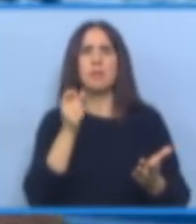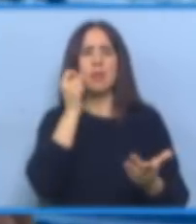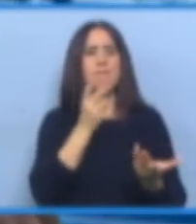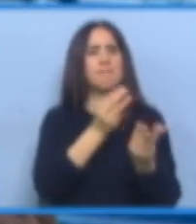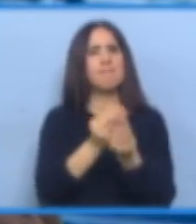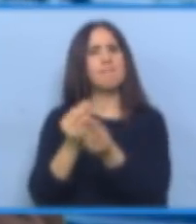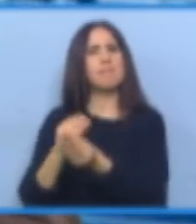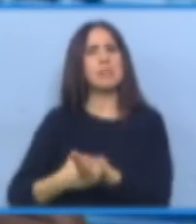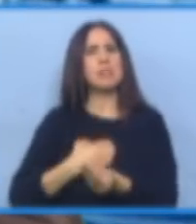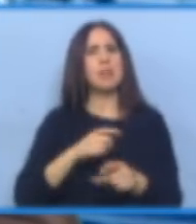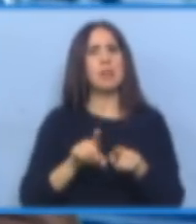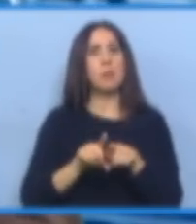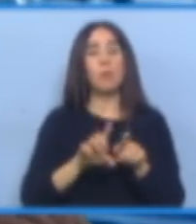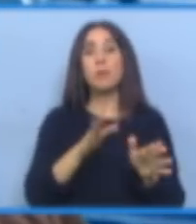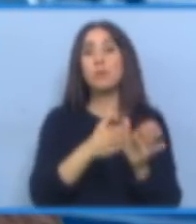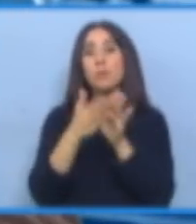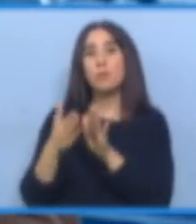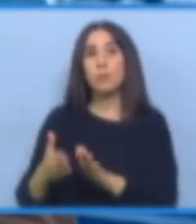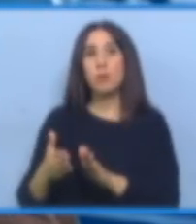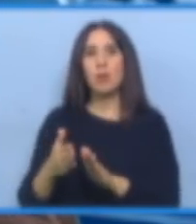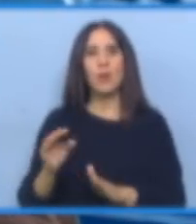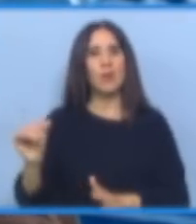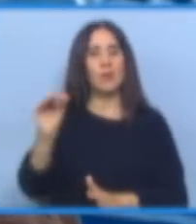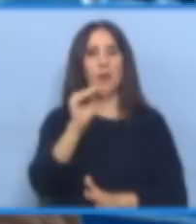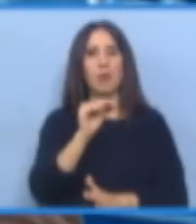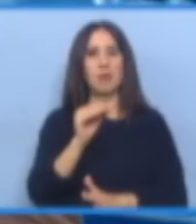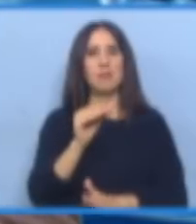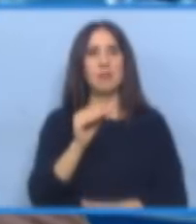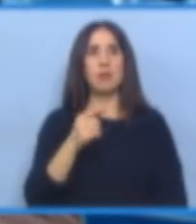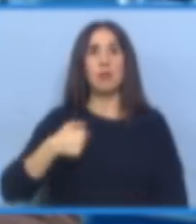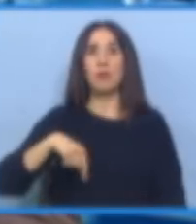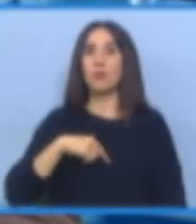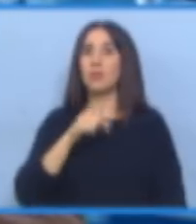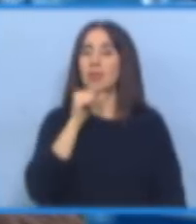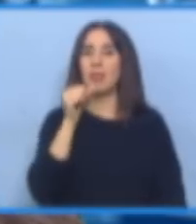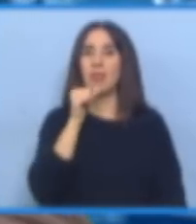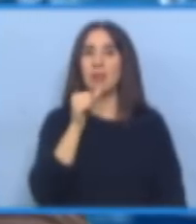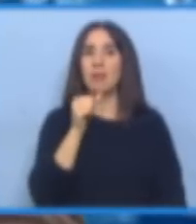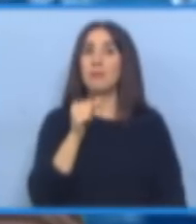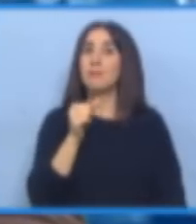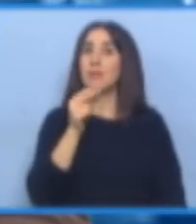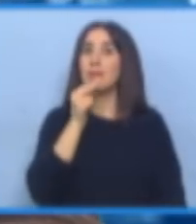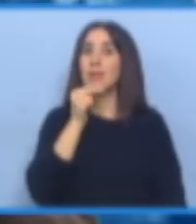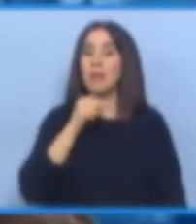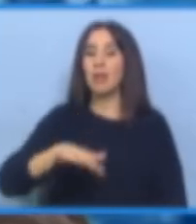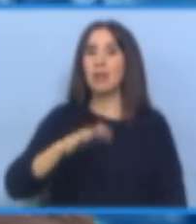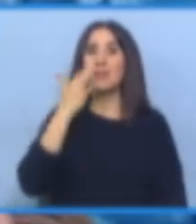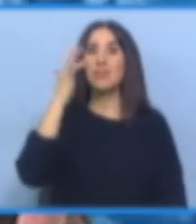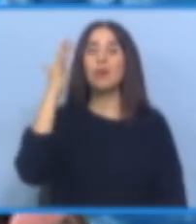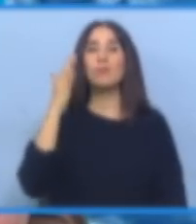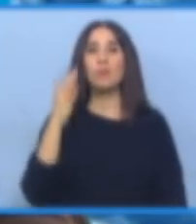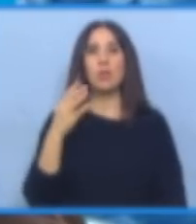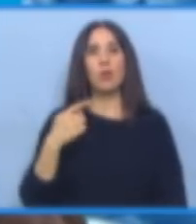estar e se sentir irmão. Por outro lado, em qualquer lugar, nós estamos sempre numa terra estrangeira, porque nós vivemos